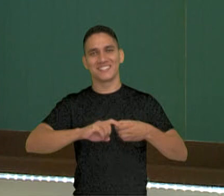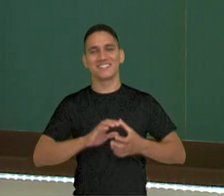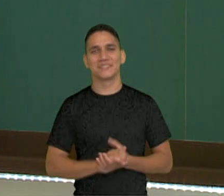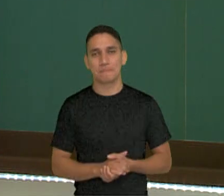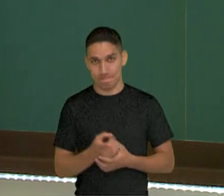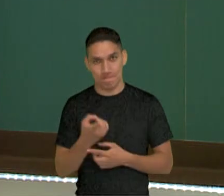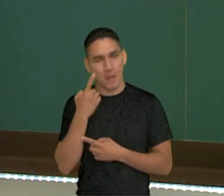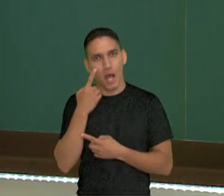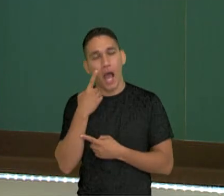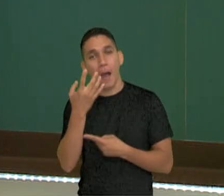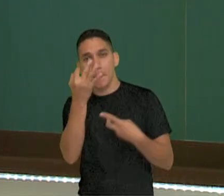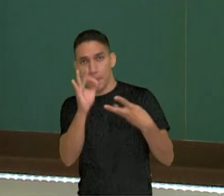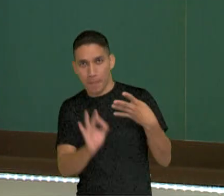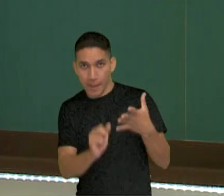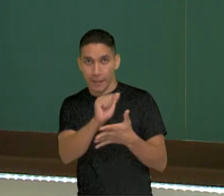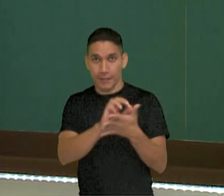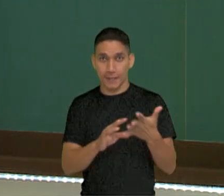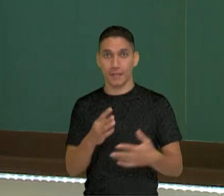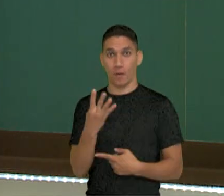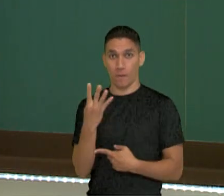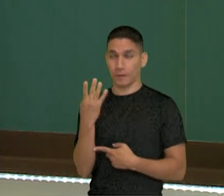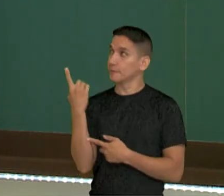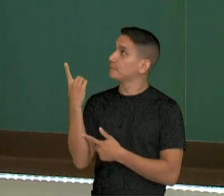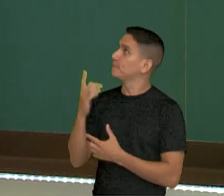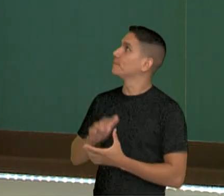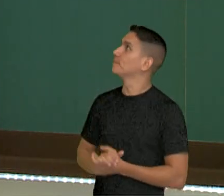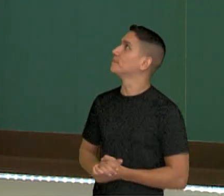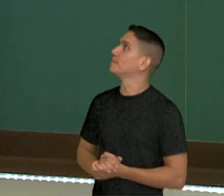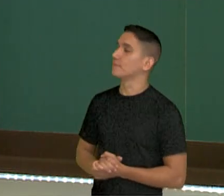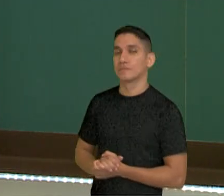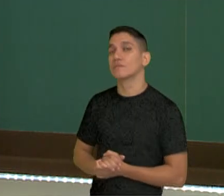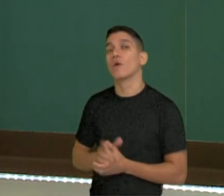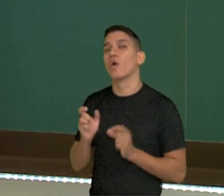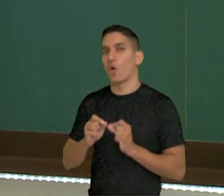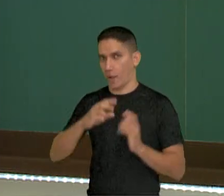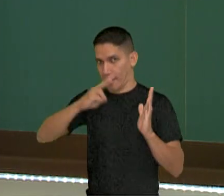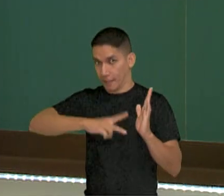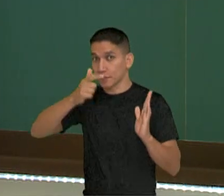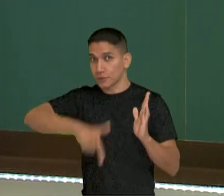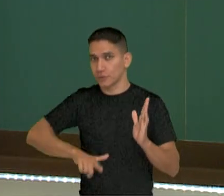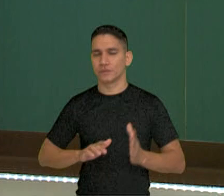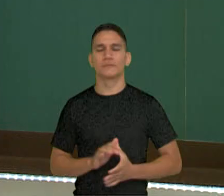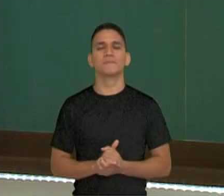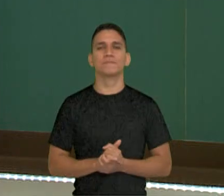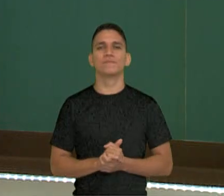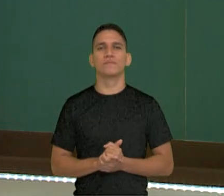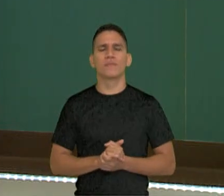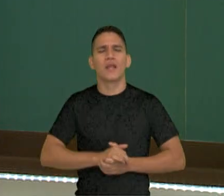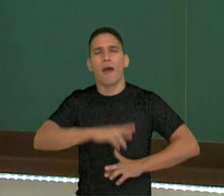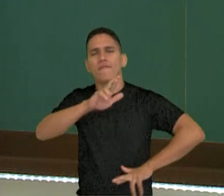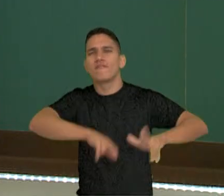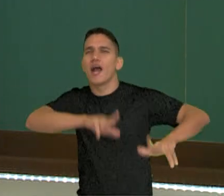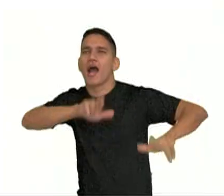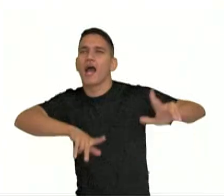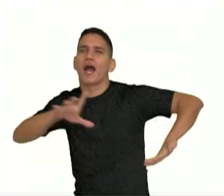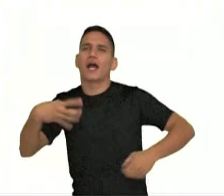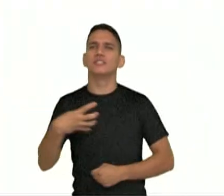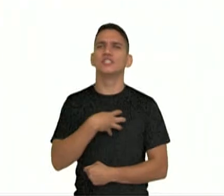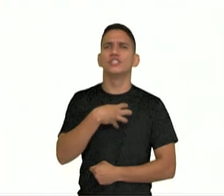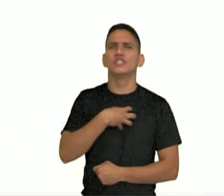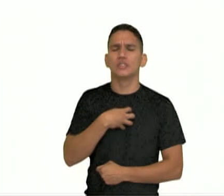Voltamos! Vamos para a correção da nossa atividade 4? Então, vamos reler novamente. A variedade do